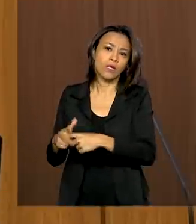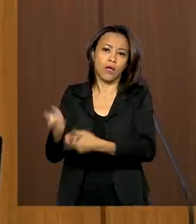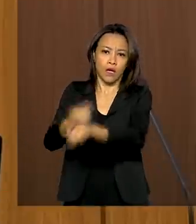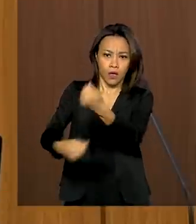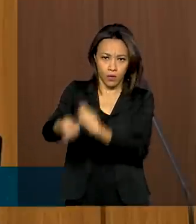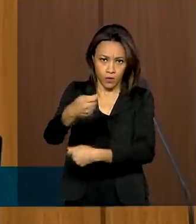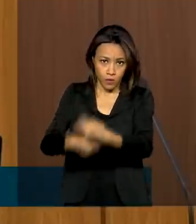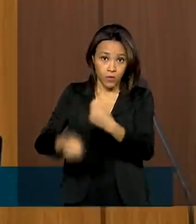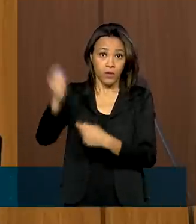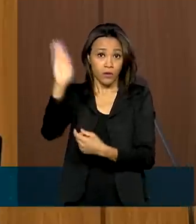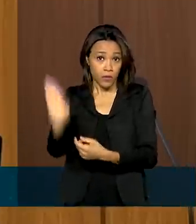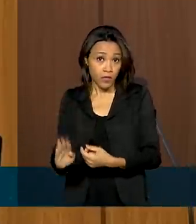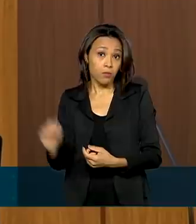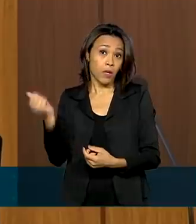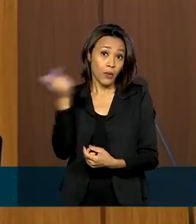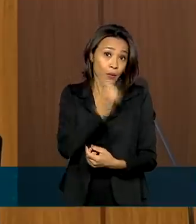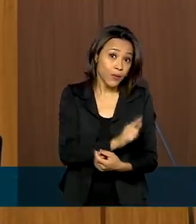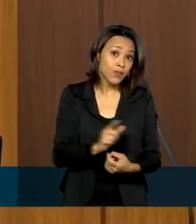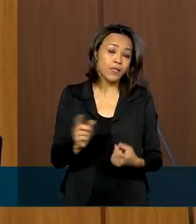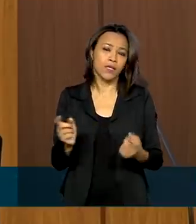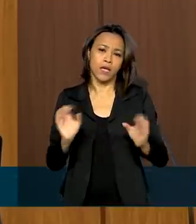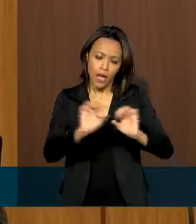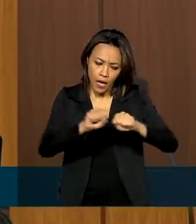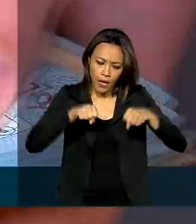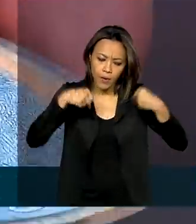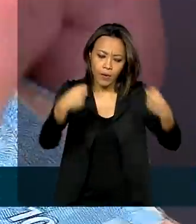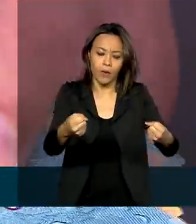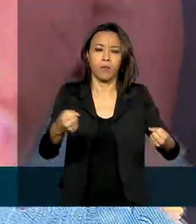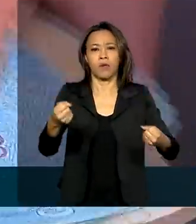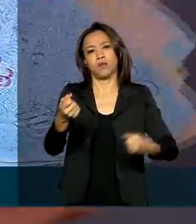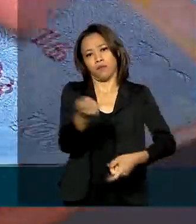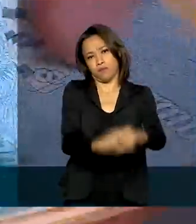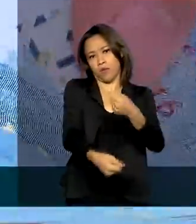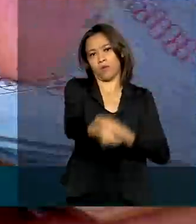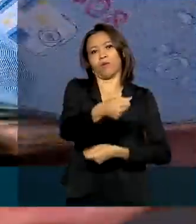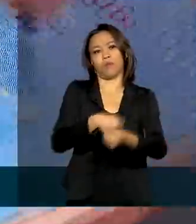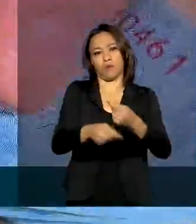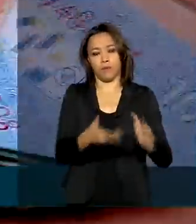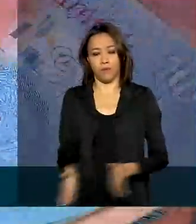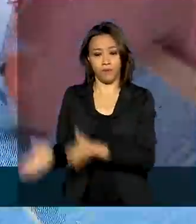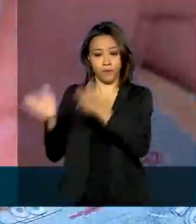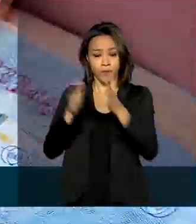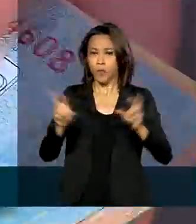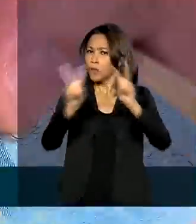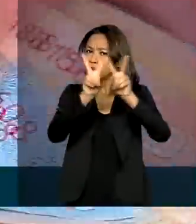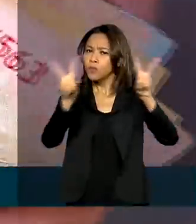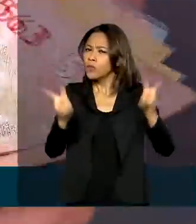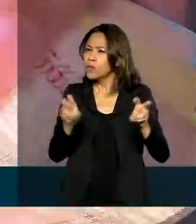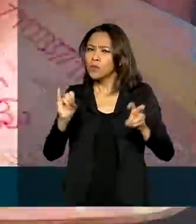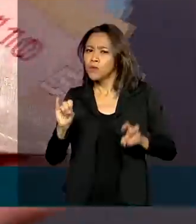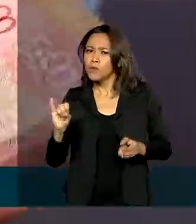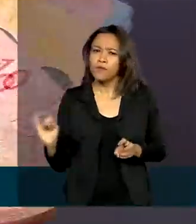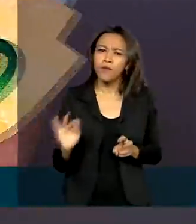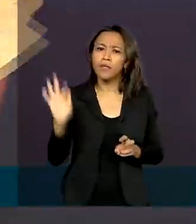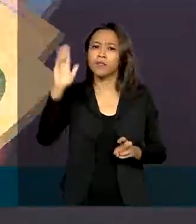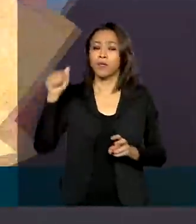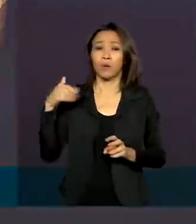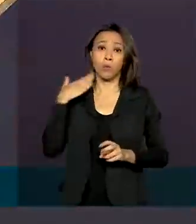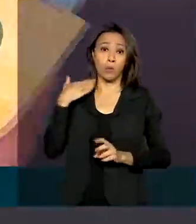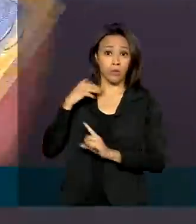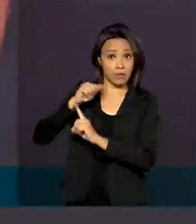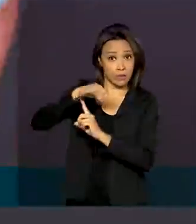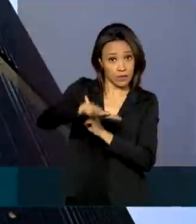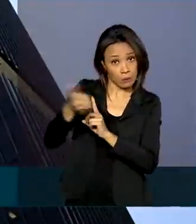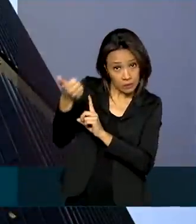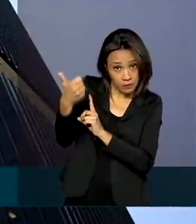para permitir a recuperação sustentável da economia. Em relação à inflação, a previsão do Banco Central é de um